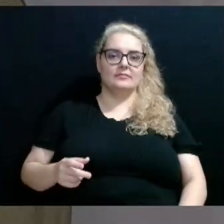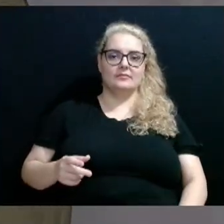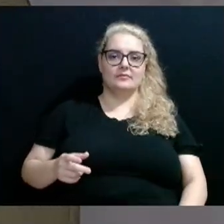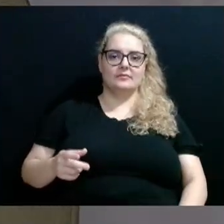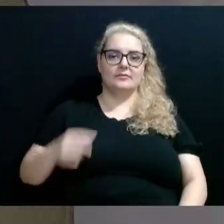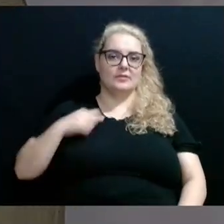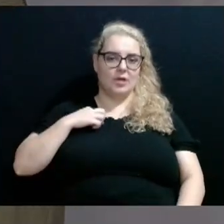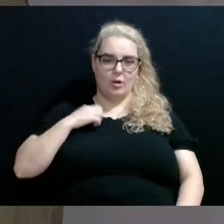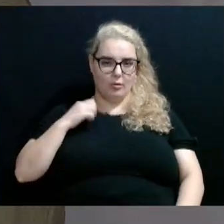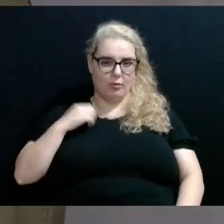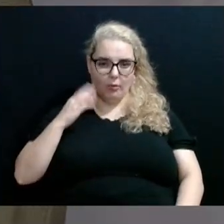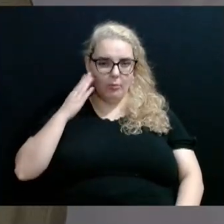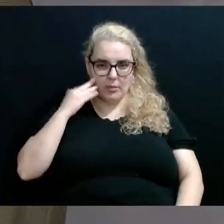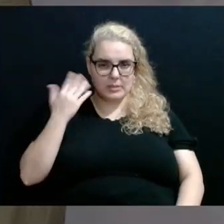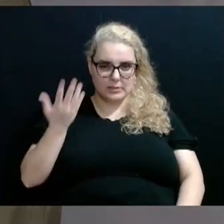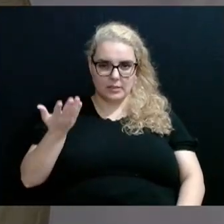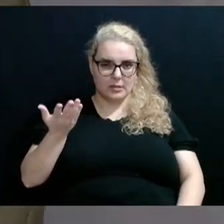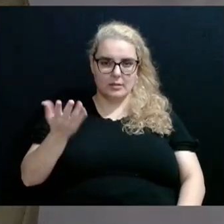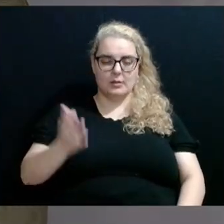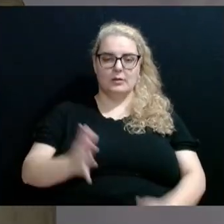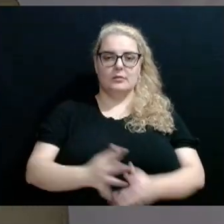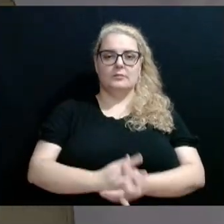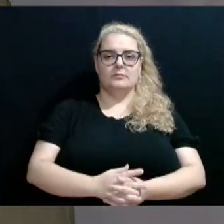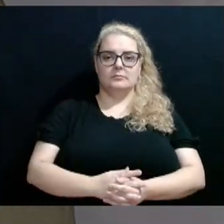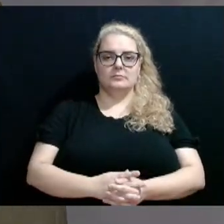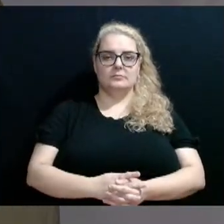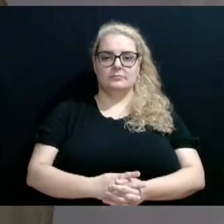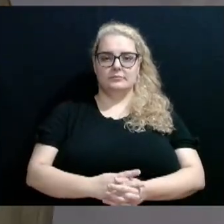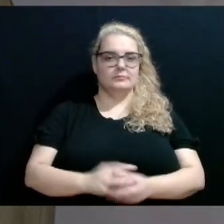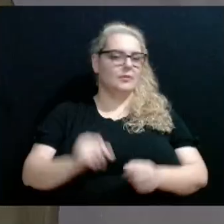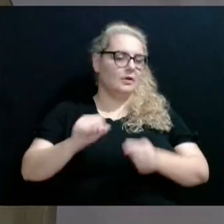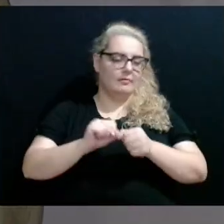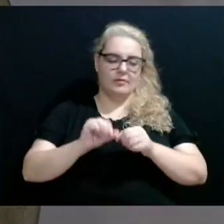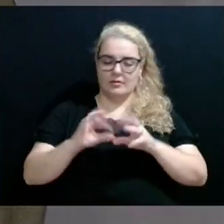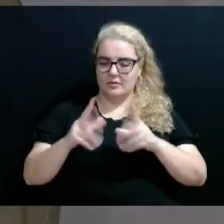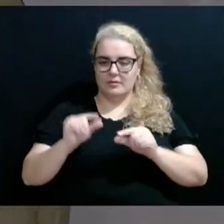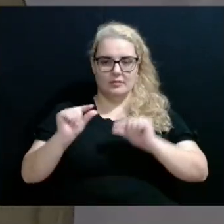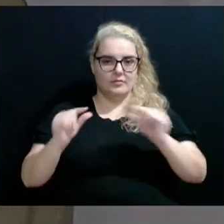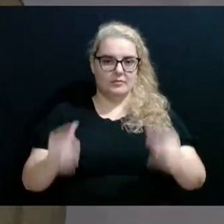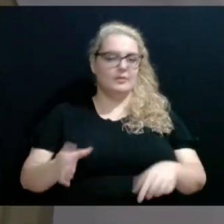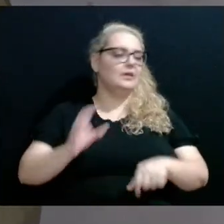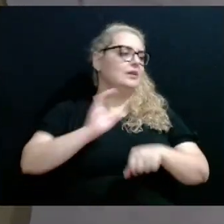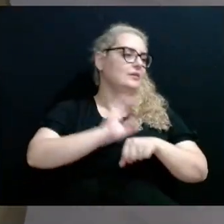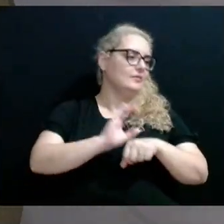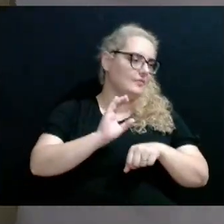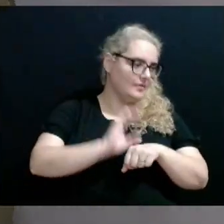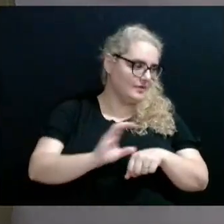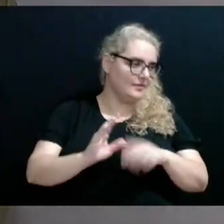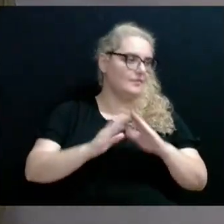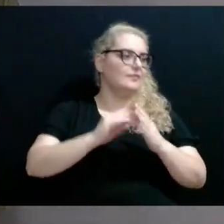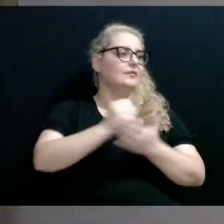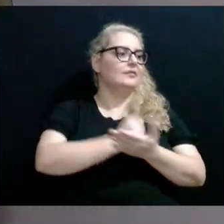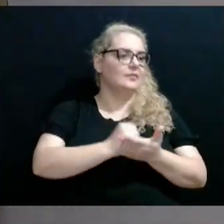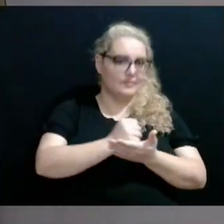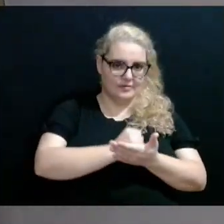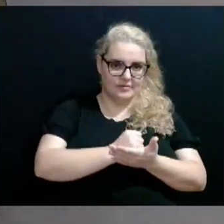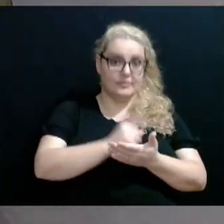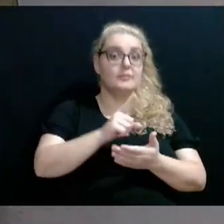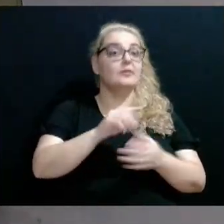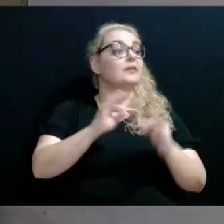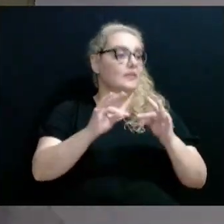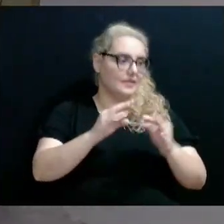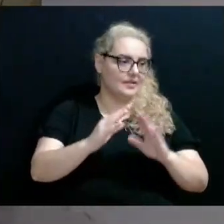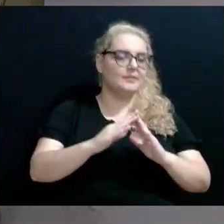roupa, sabe, assim, já fiz de tudo um pouco. Fez curso E de farmácia, farmácia não, técnica